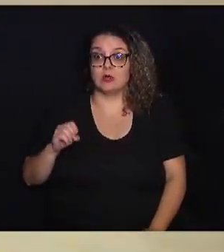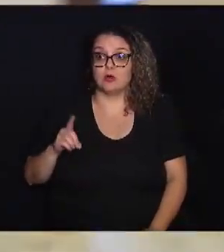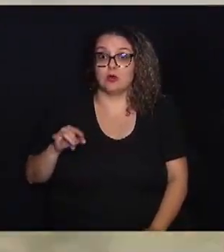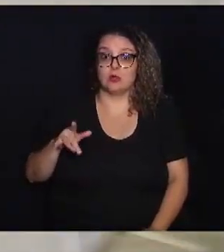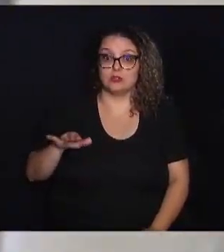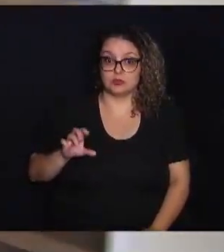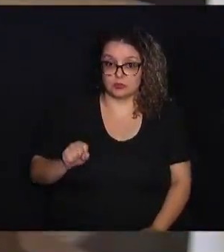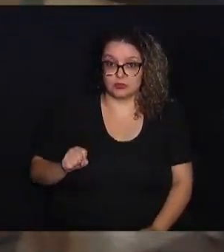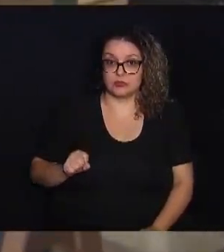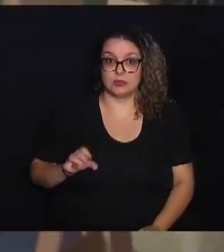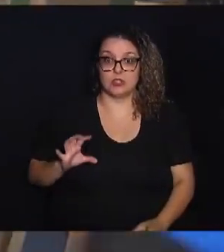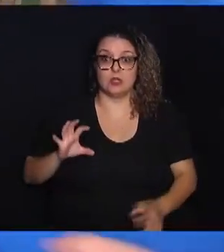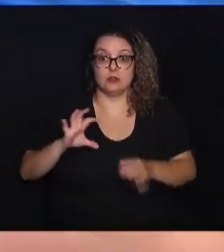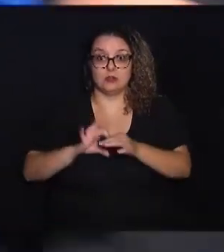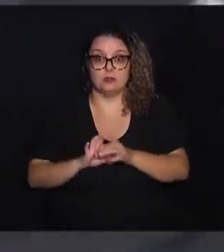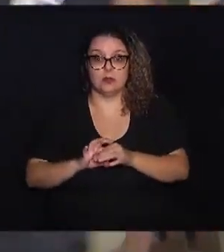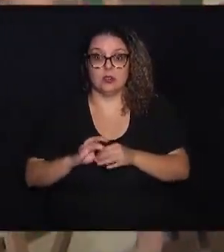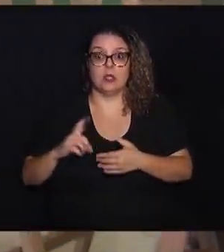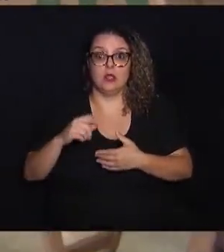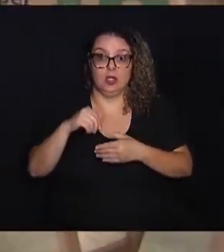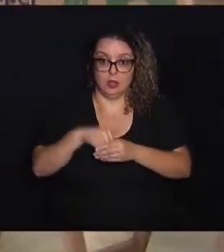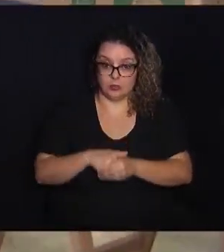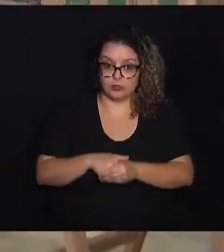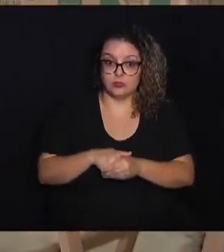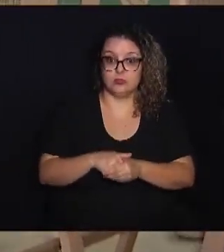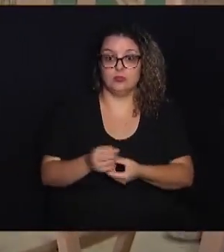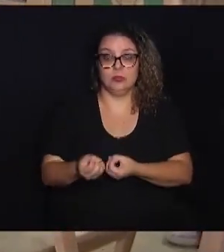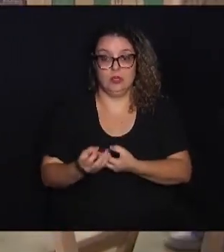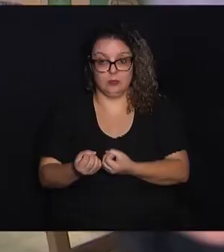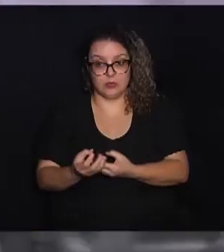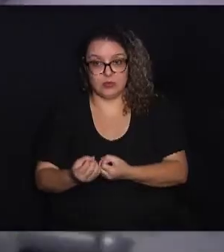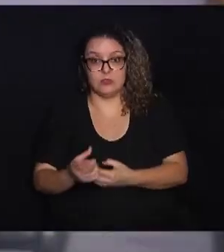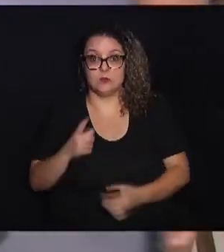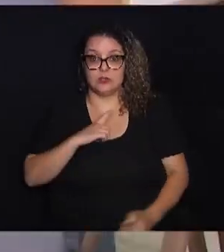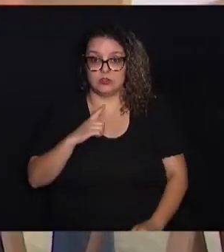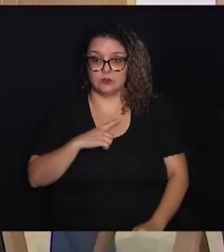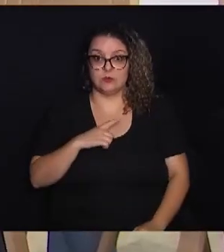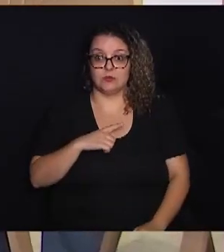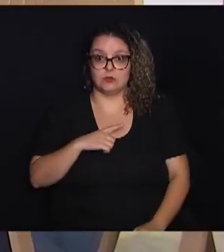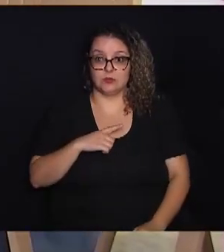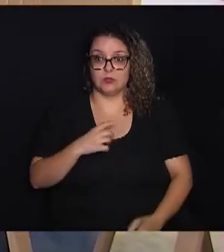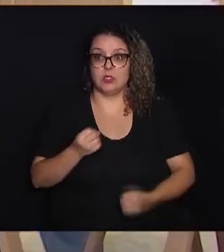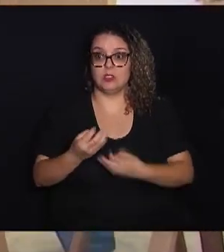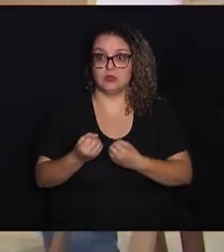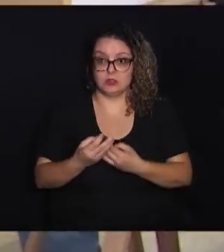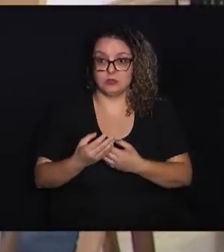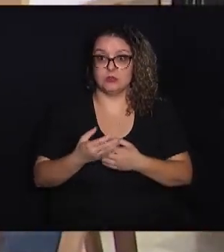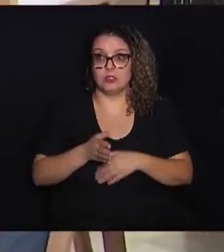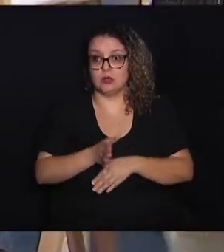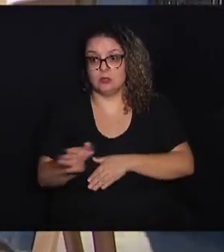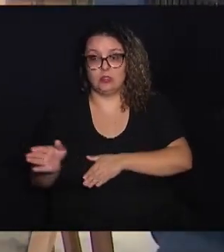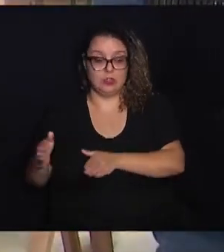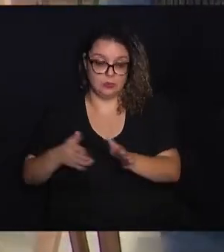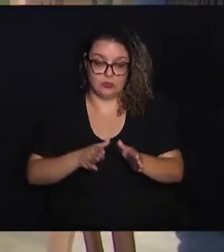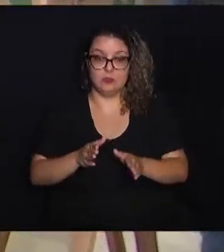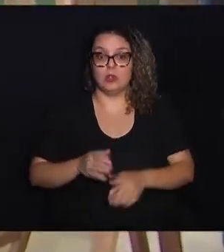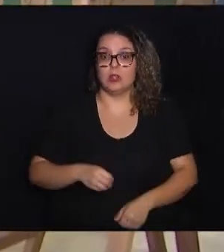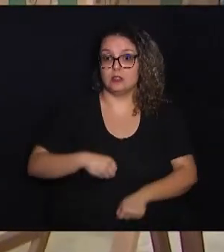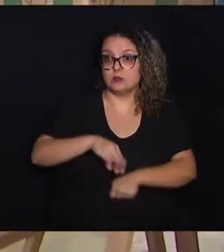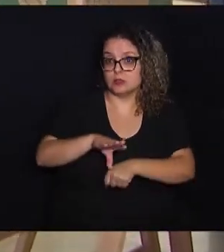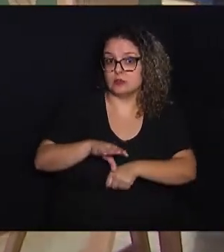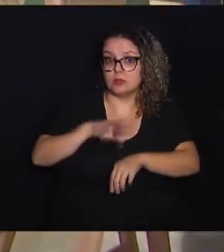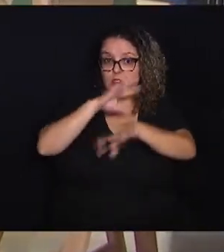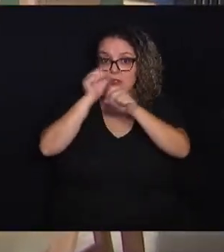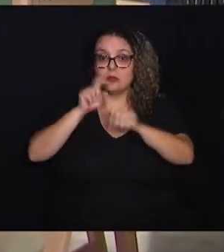linkam a urna, os dados que foram obtidos na urna, com os dados que são direcionados para o tribunal. Então, não é